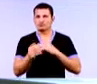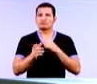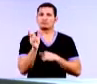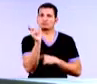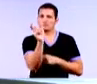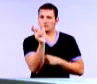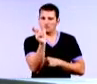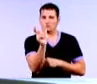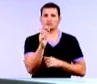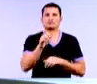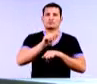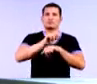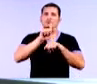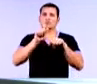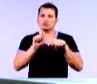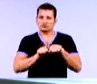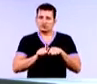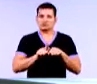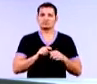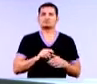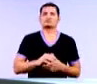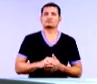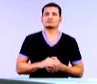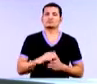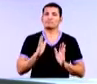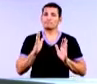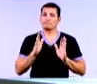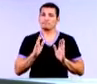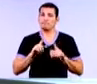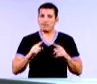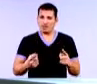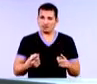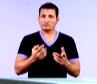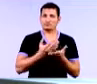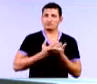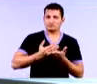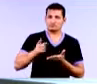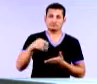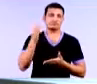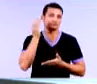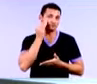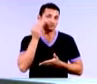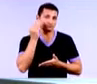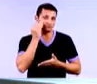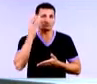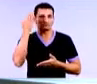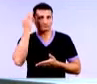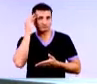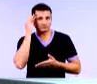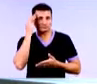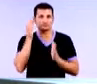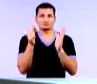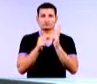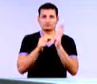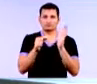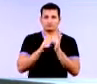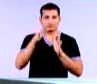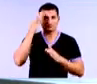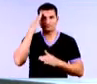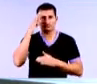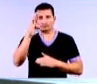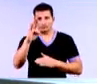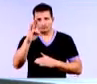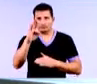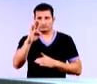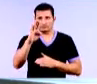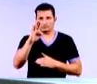sobre subprocessos. Mas o nosso passo inicial é testar, é entender a ferramenta e, principalmente,